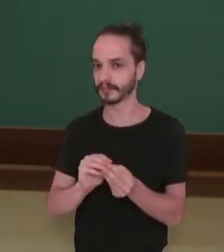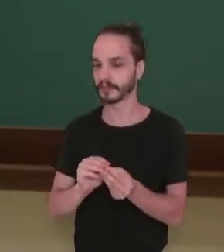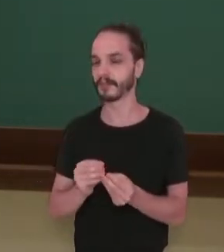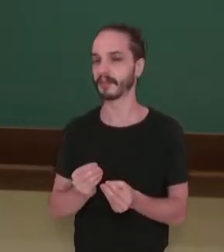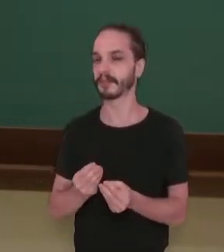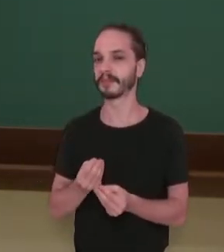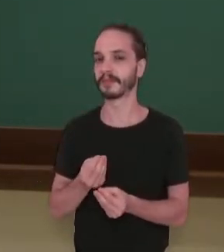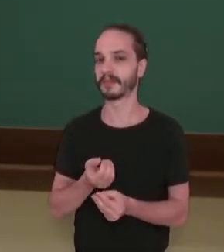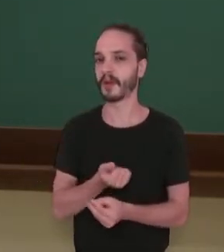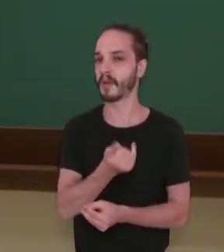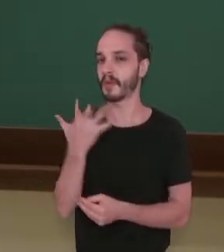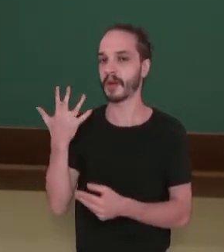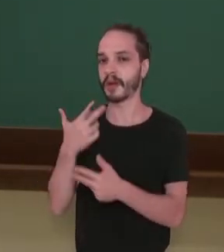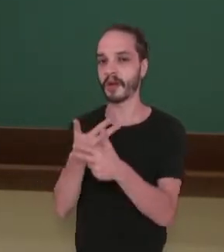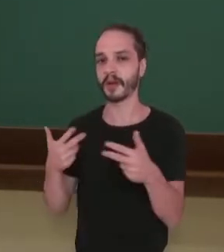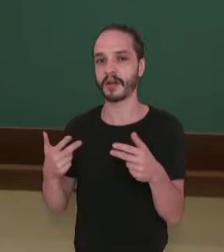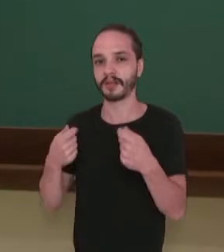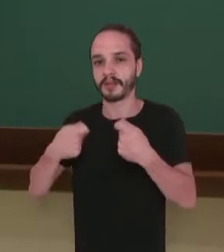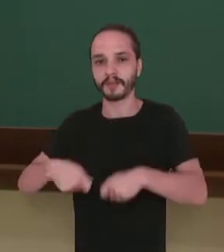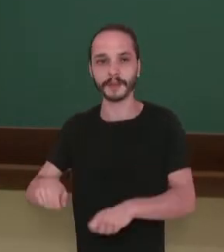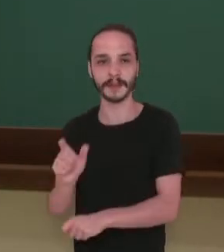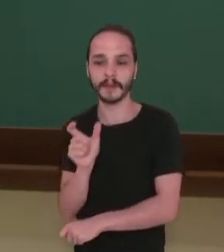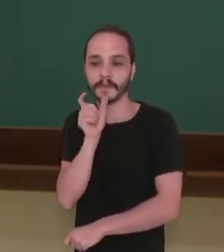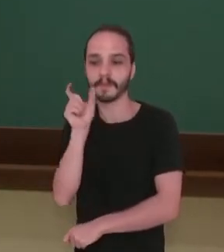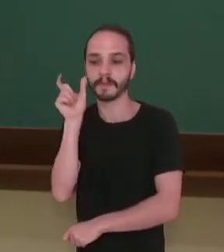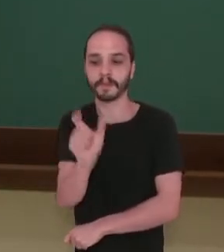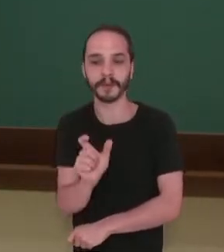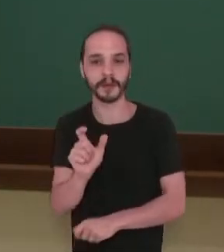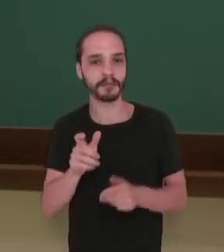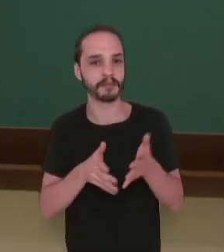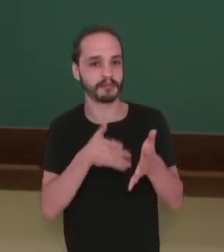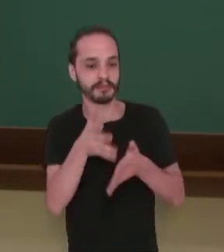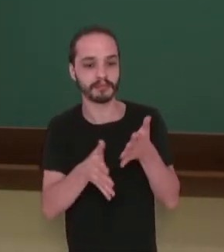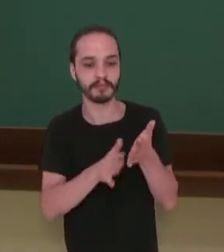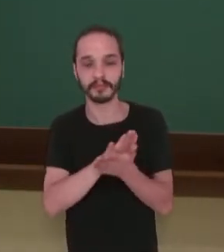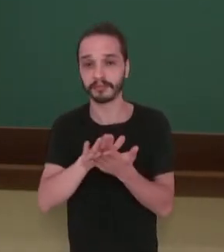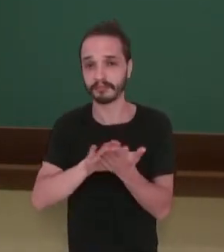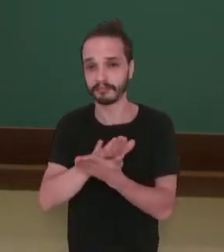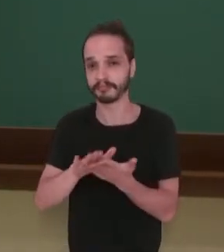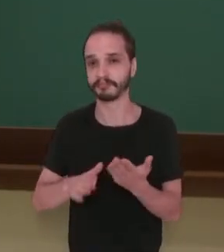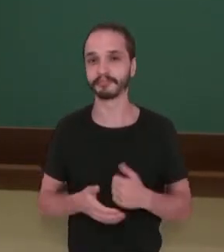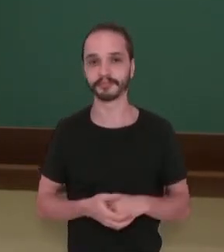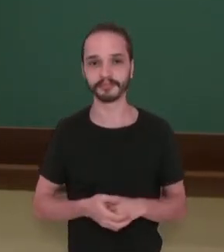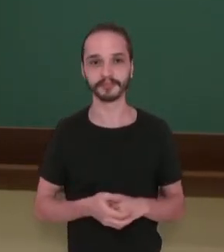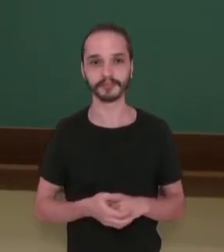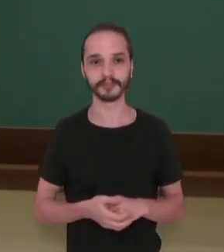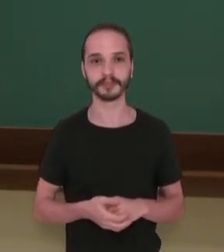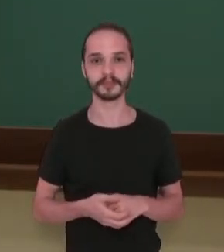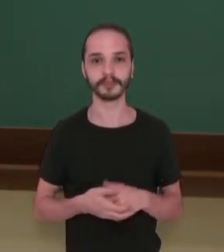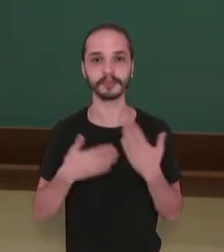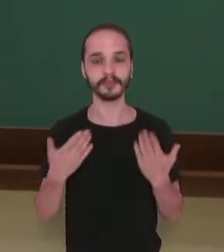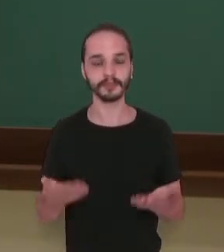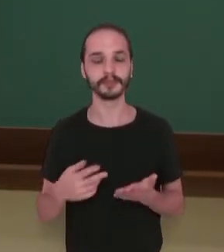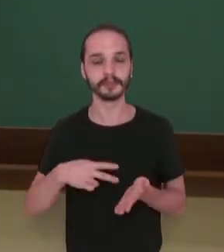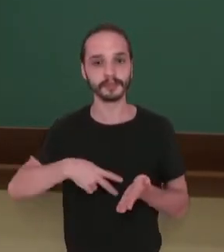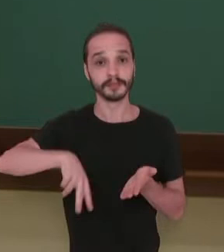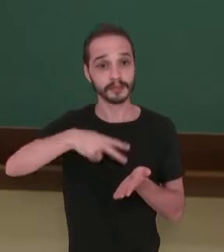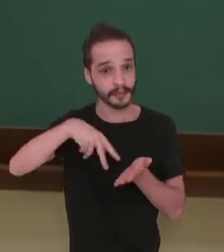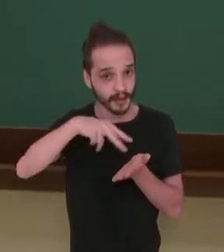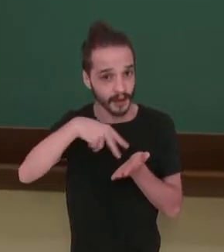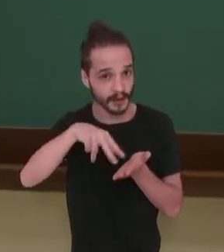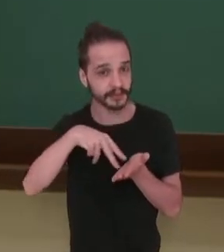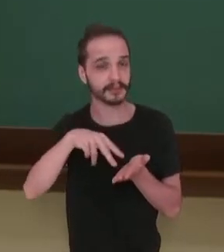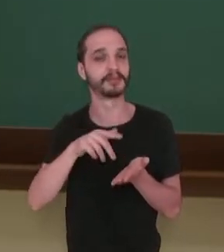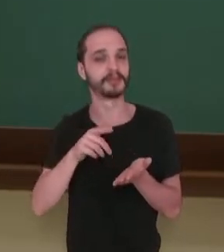que não precisamos nem proferir, nem falar sobre, né? Então, a dança ali,